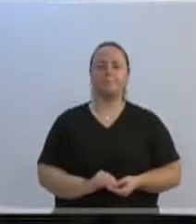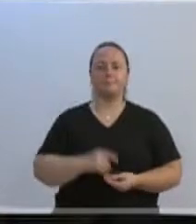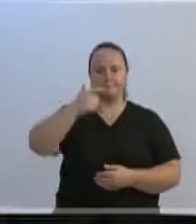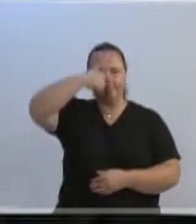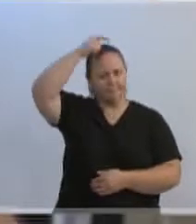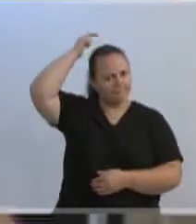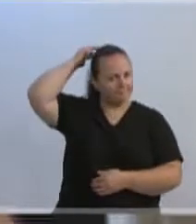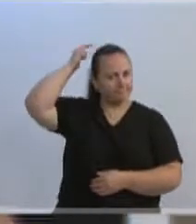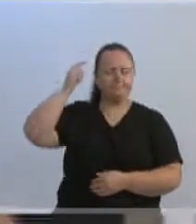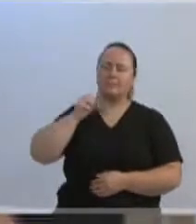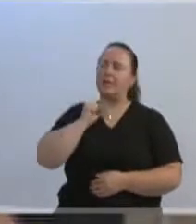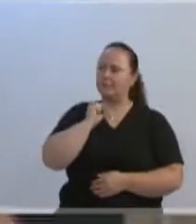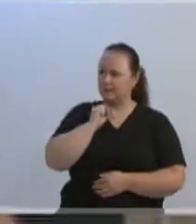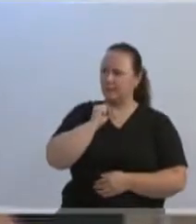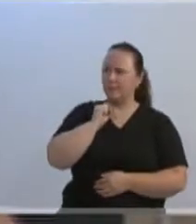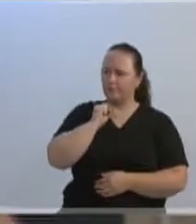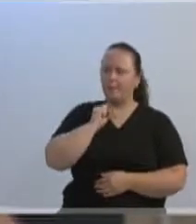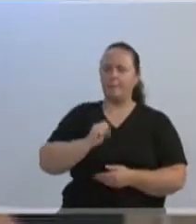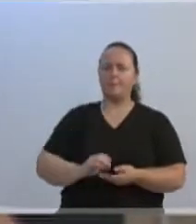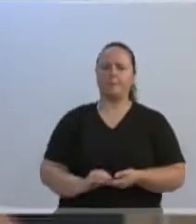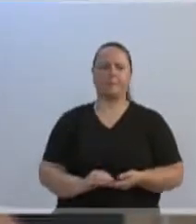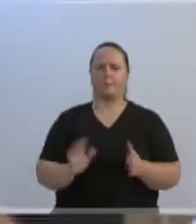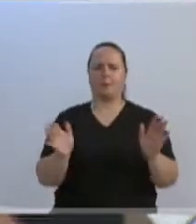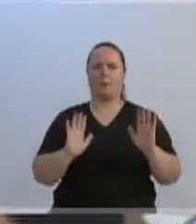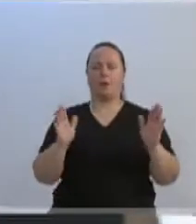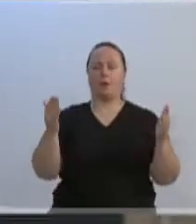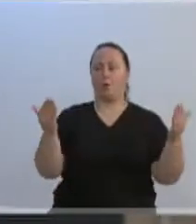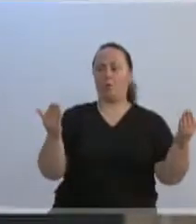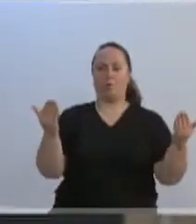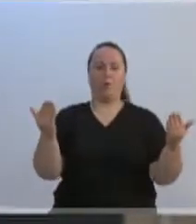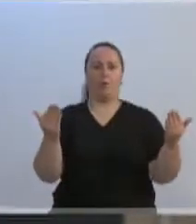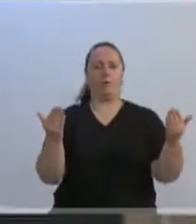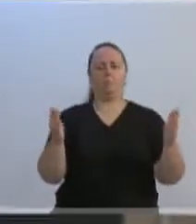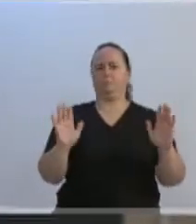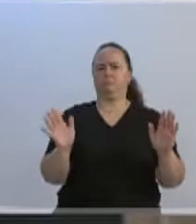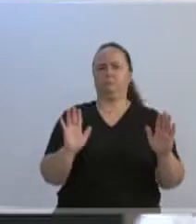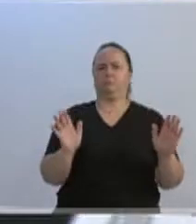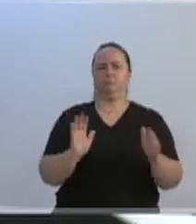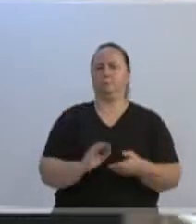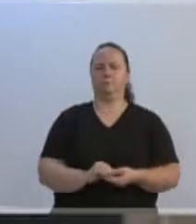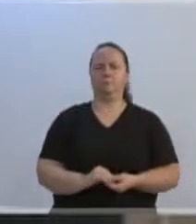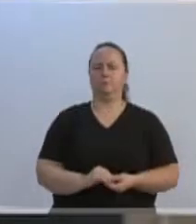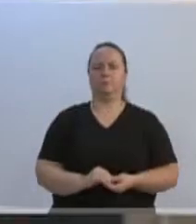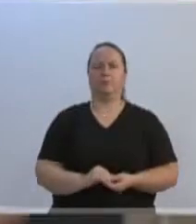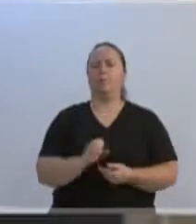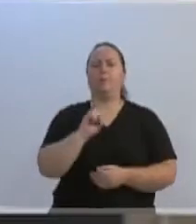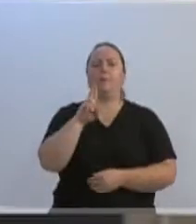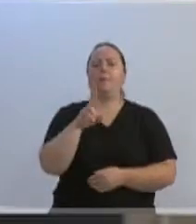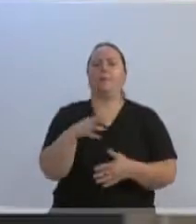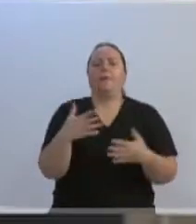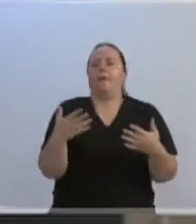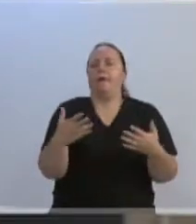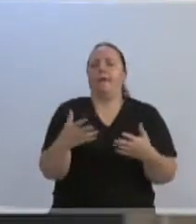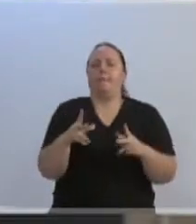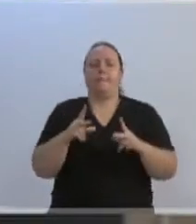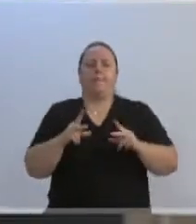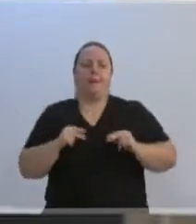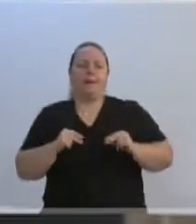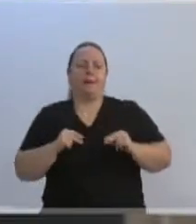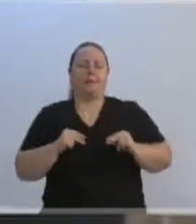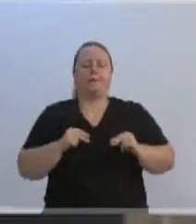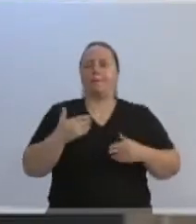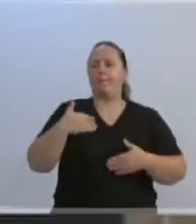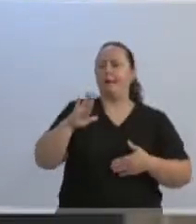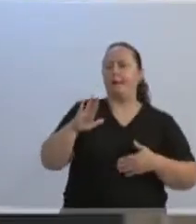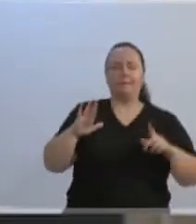aparte possível só queria deixar claro que eu não fiz comparação meramente por fazer ou pra dizer que quem merece mais que merece